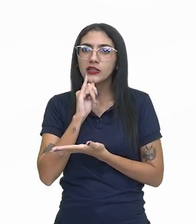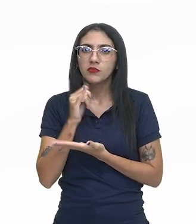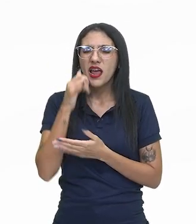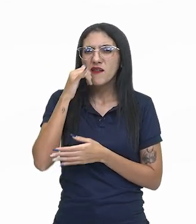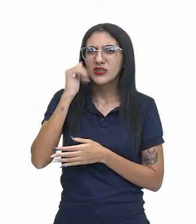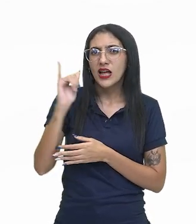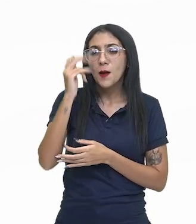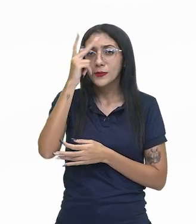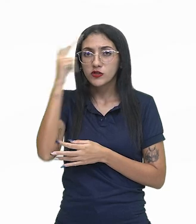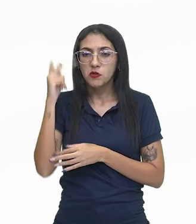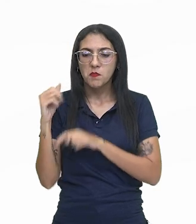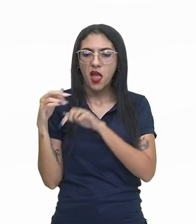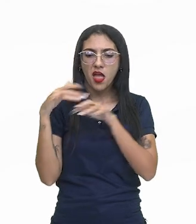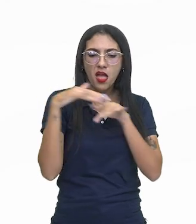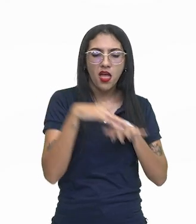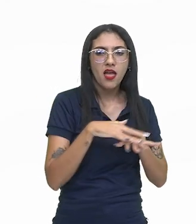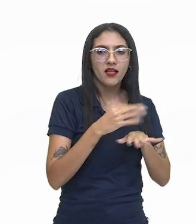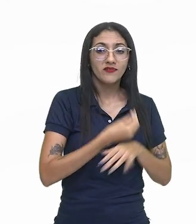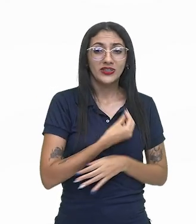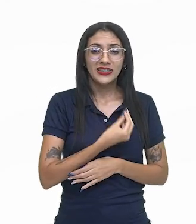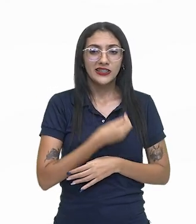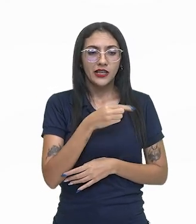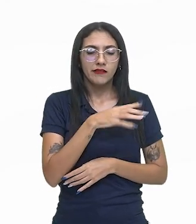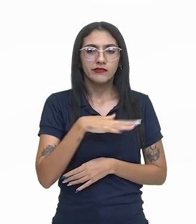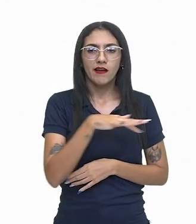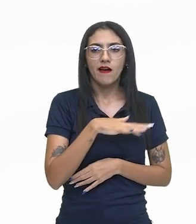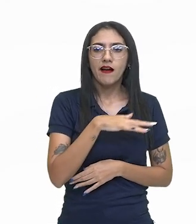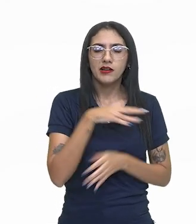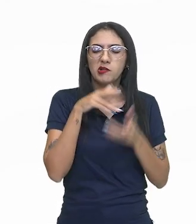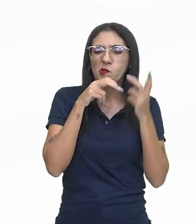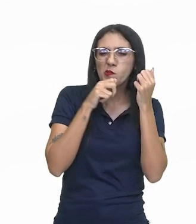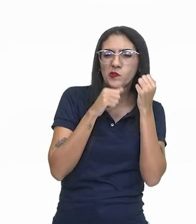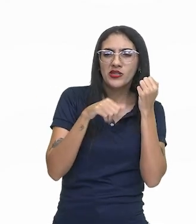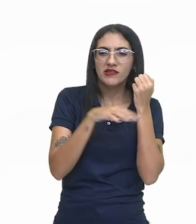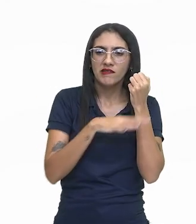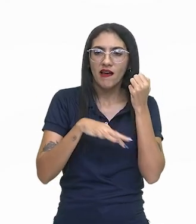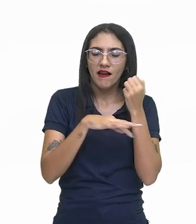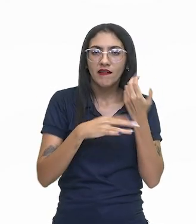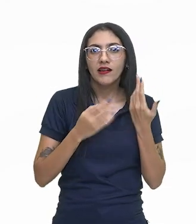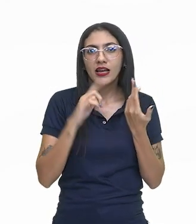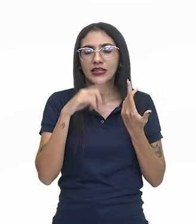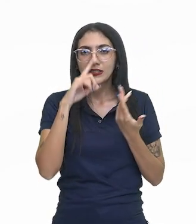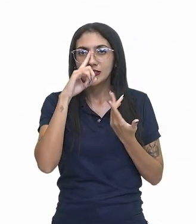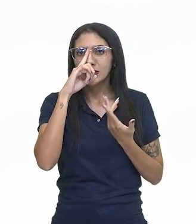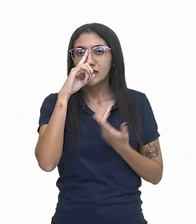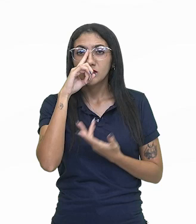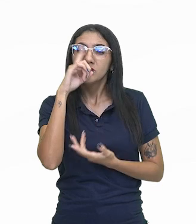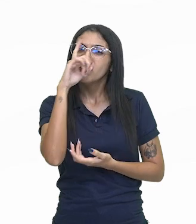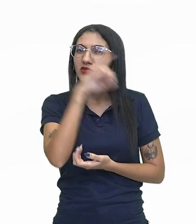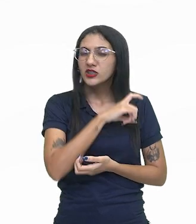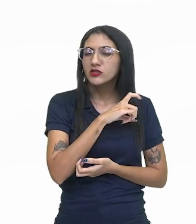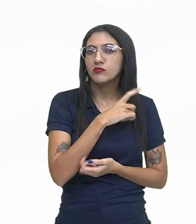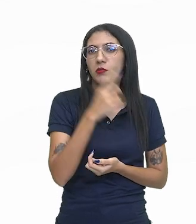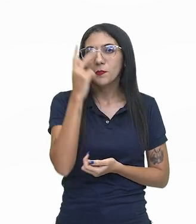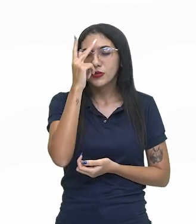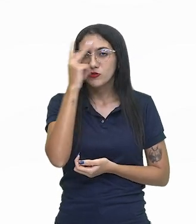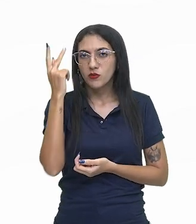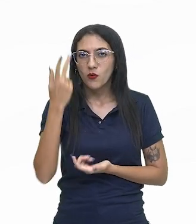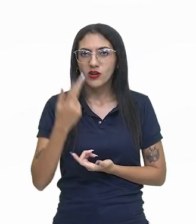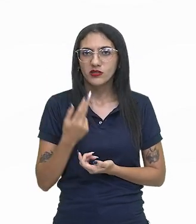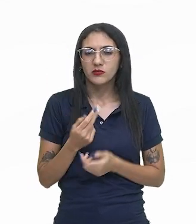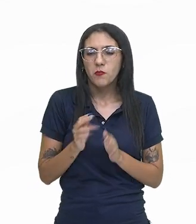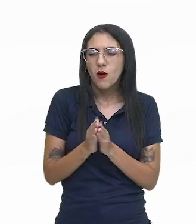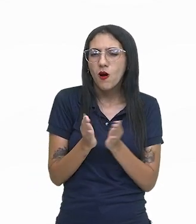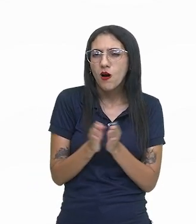gente morando ali na praça, dormindo, mendigos, e isso acaba dificultando, né? Pessoas que vivem em situação